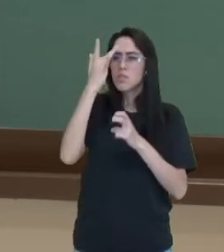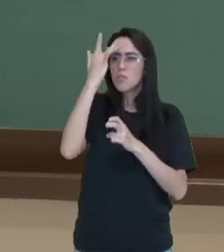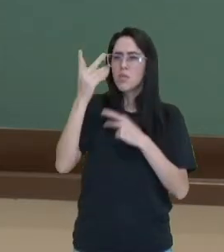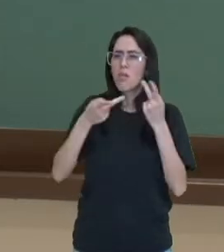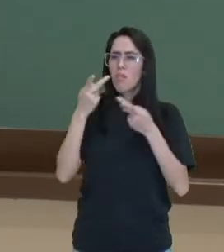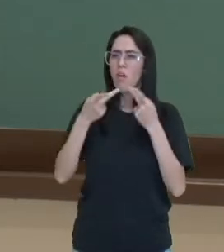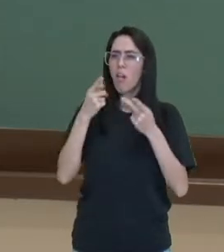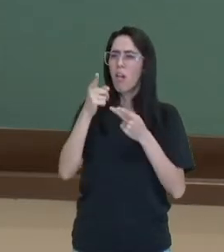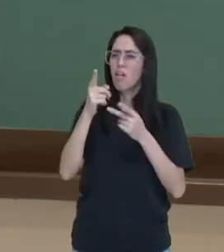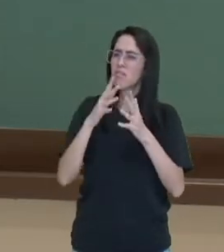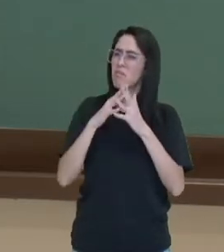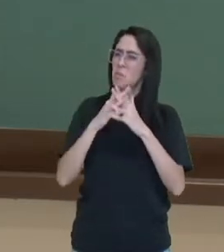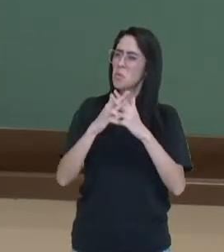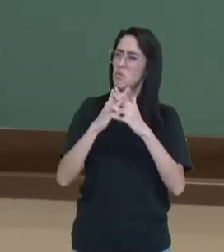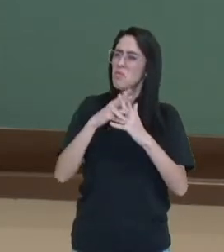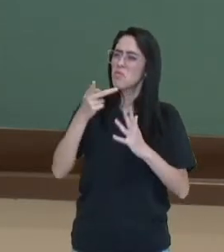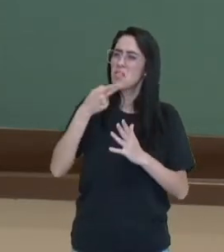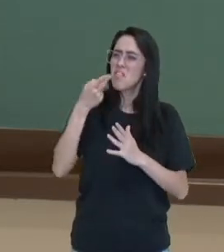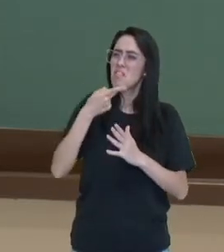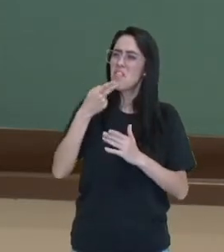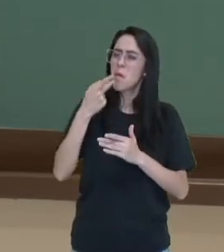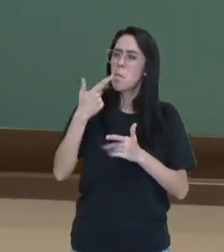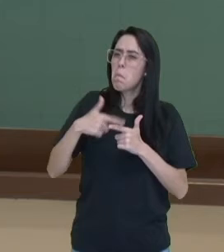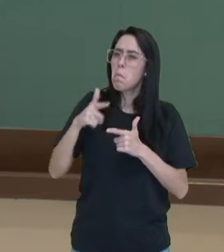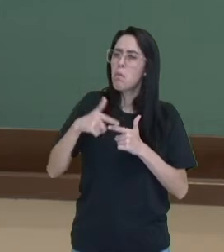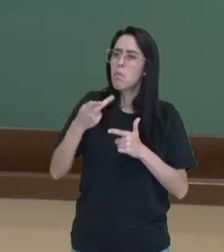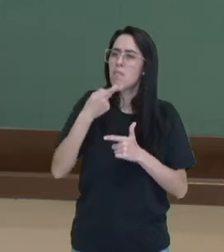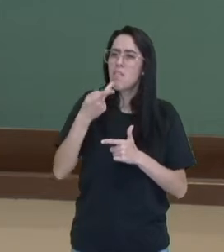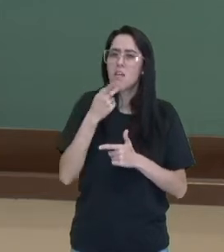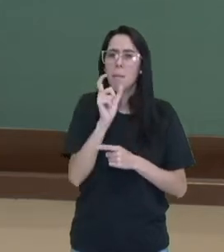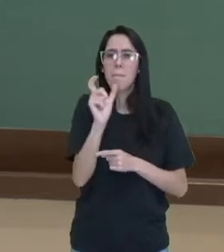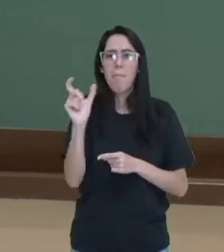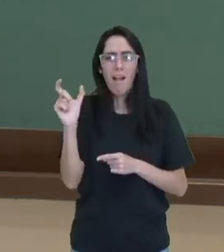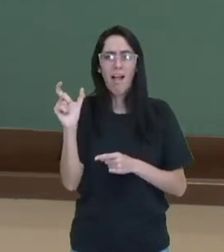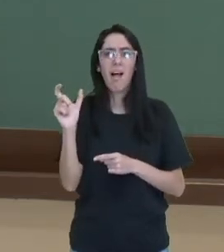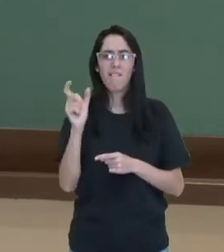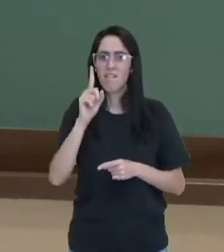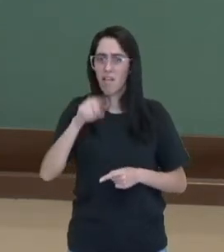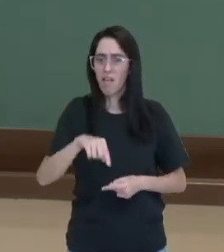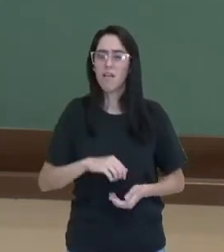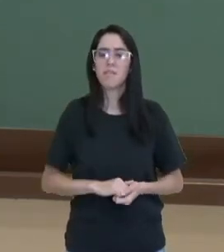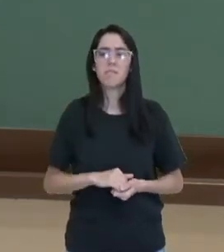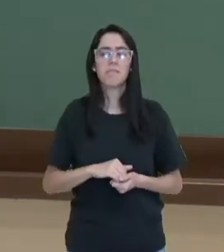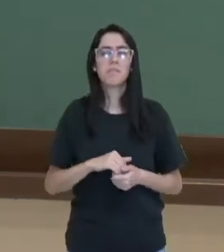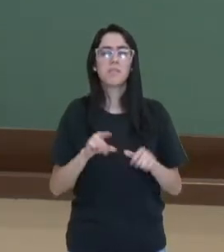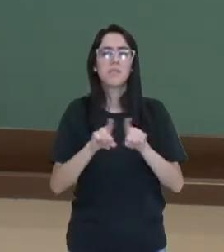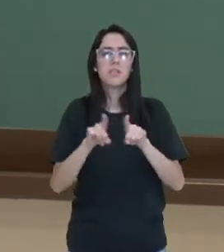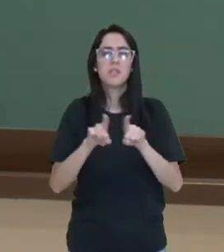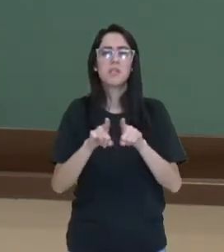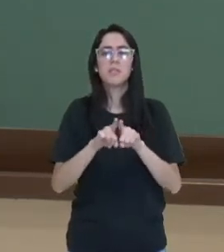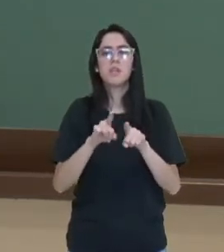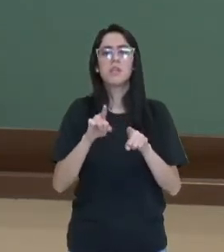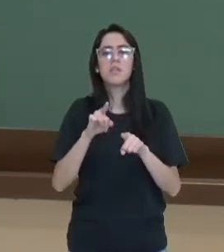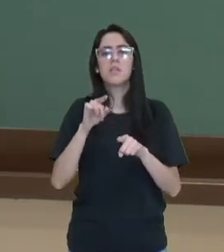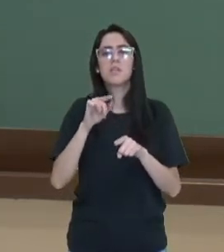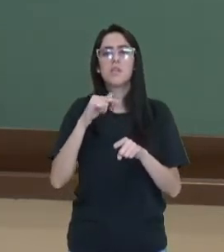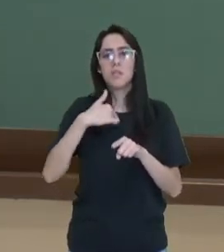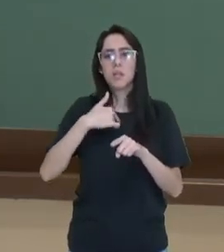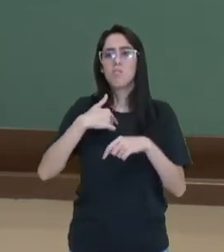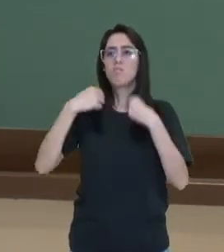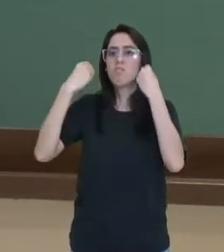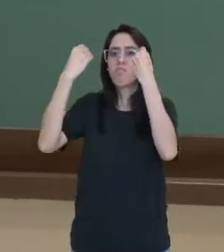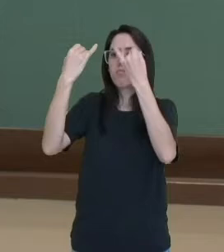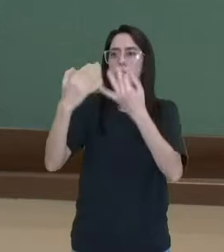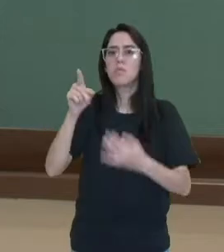com dificuldade de falar, de pronunciar as palavras corretas, né? Não consegue compreender direito, dá